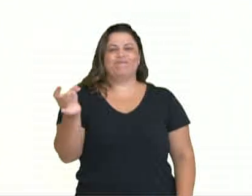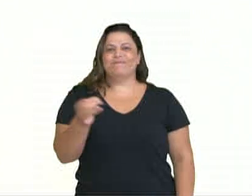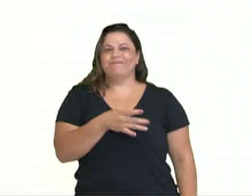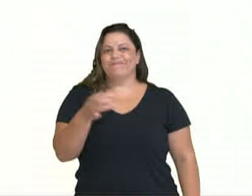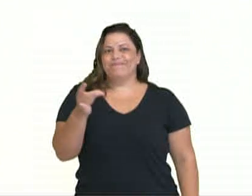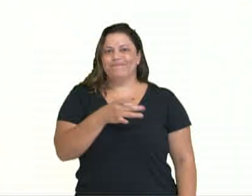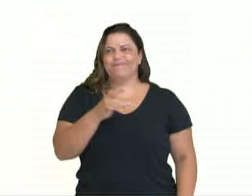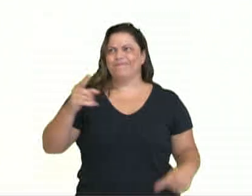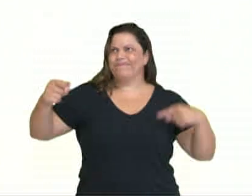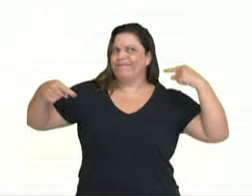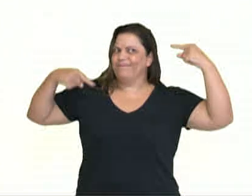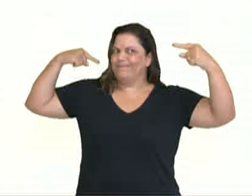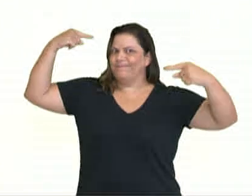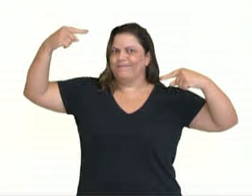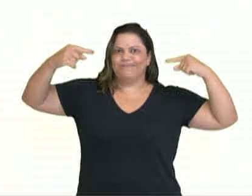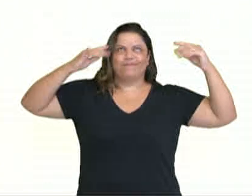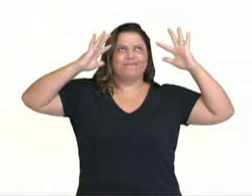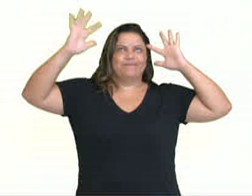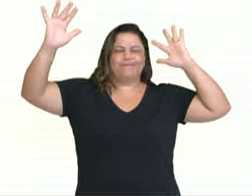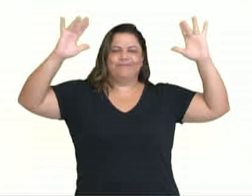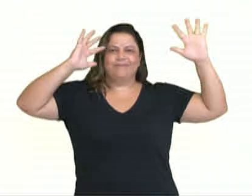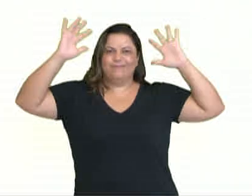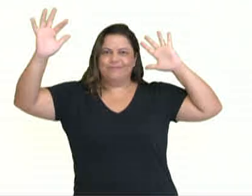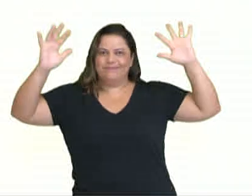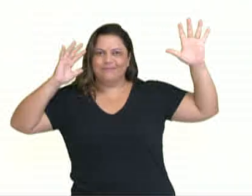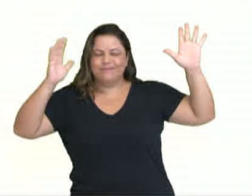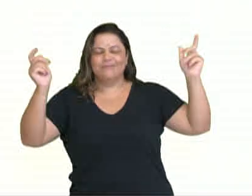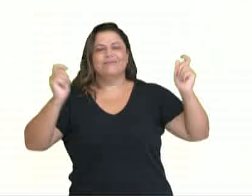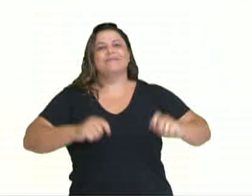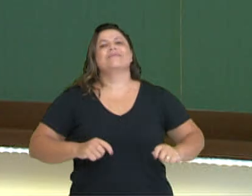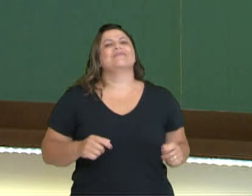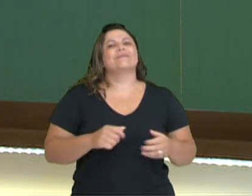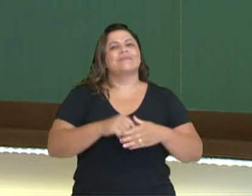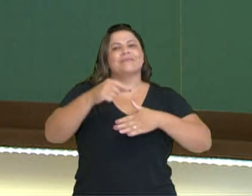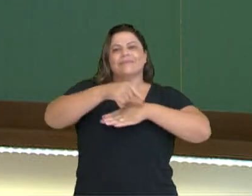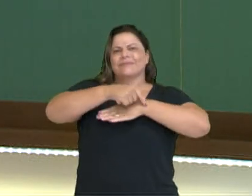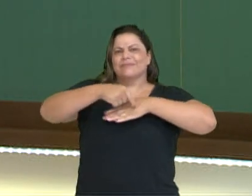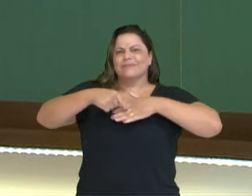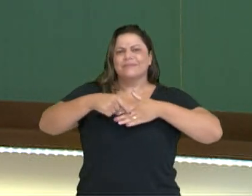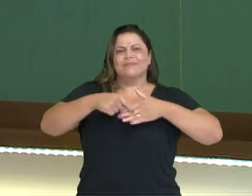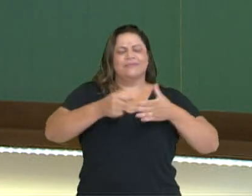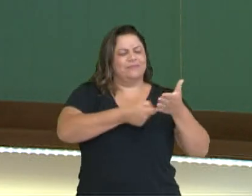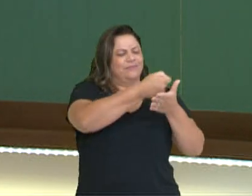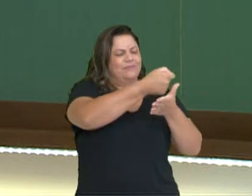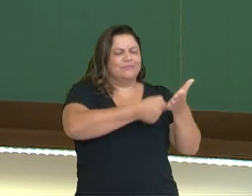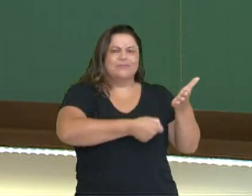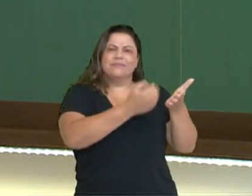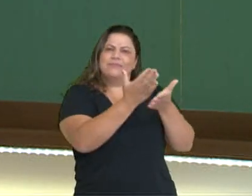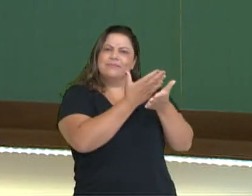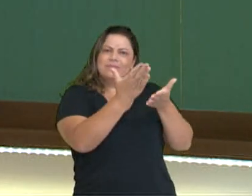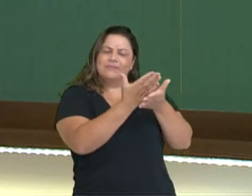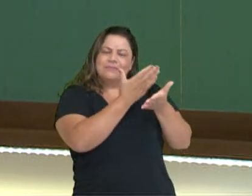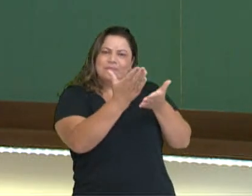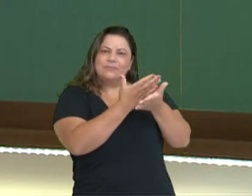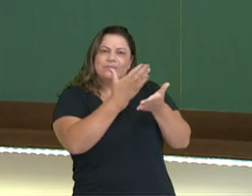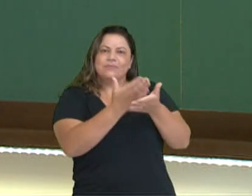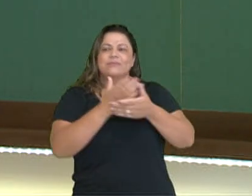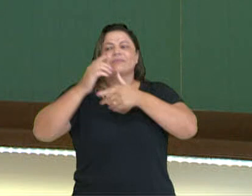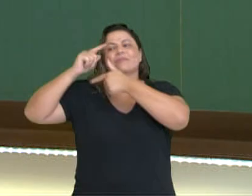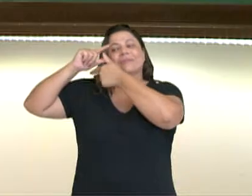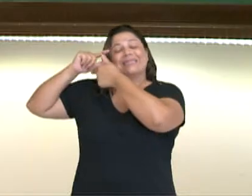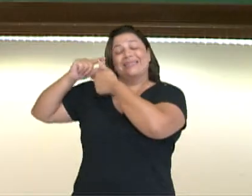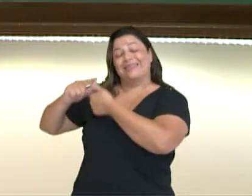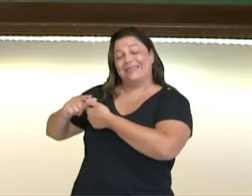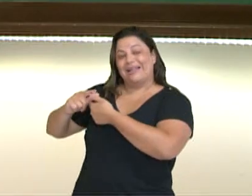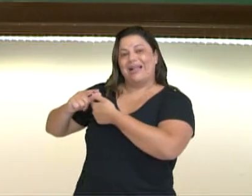além da fantasia. Então, as obras da Lígia Fagundes Telles, ela vai mostrar, assim, um tema clássico, um